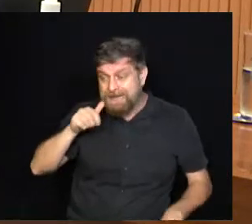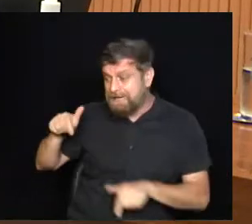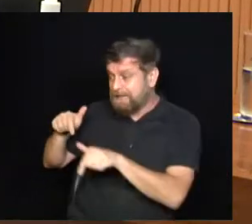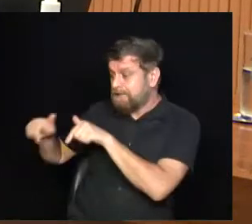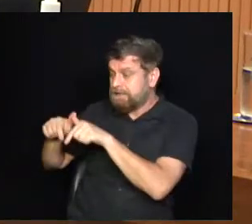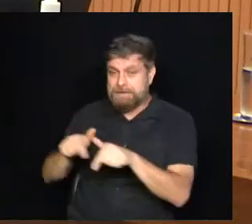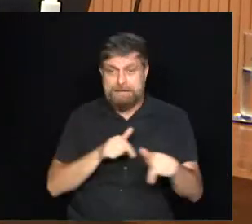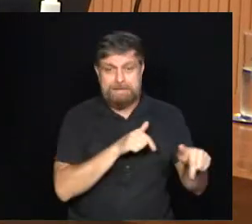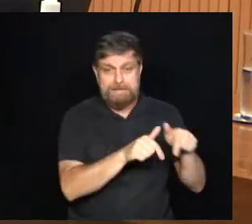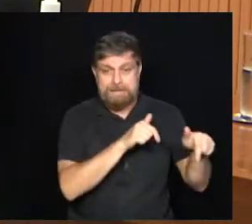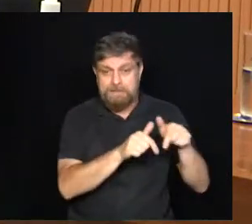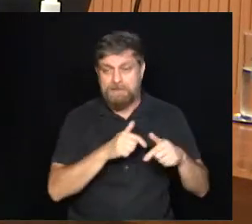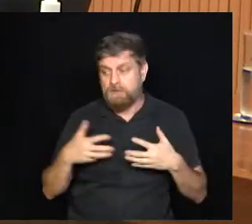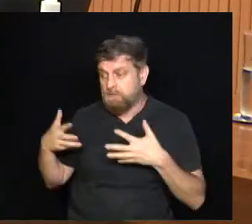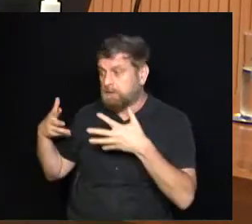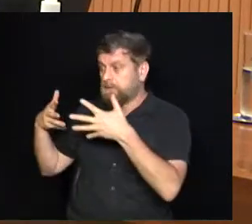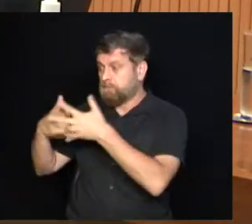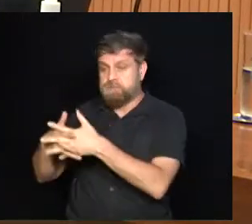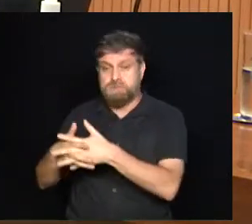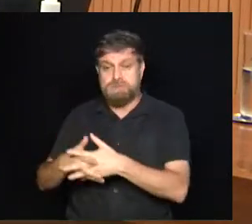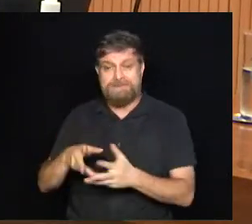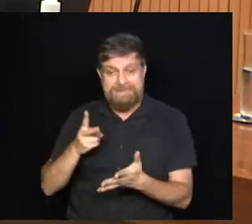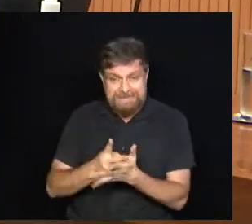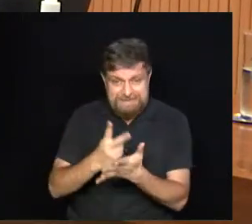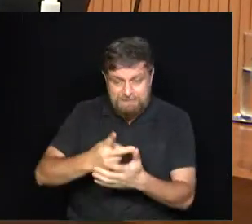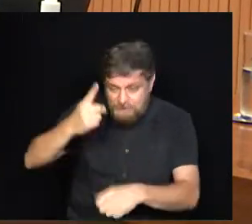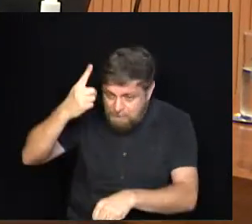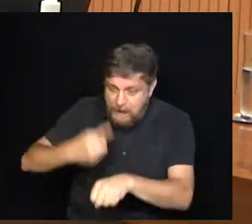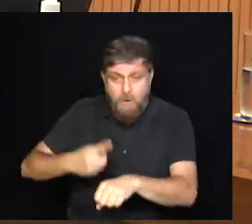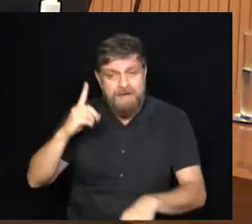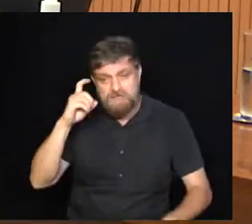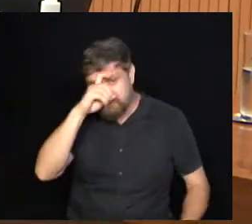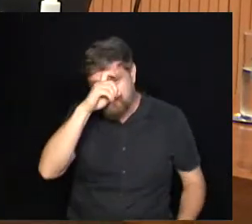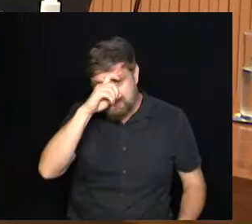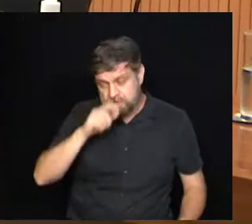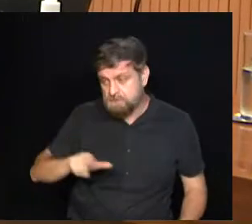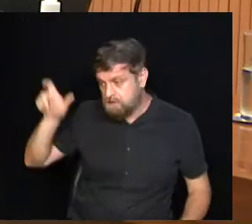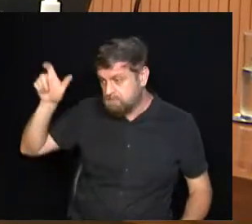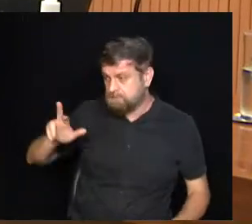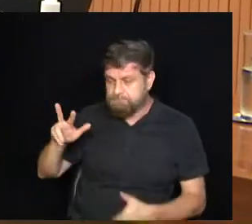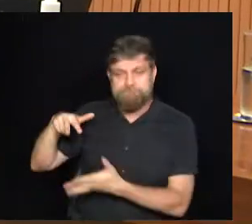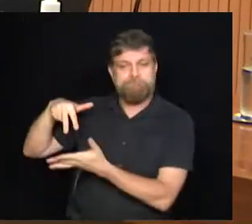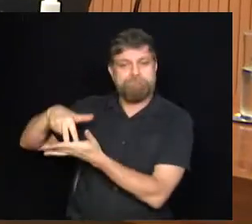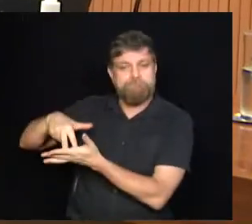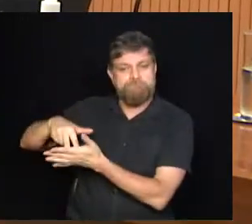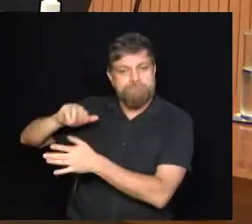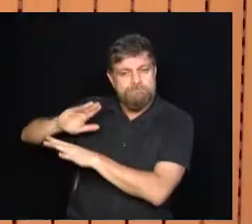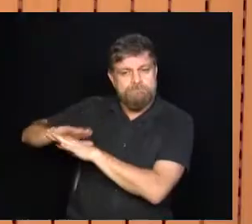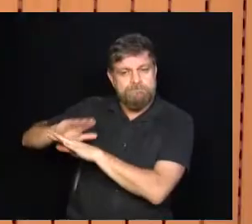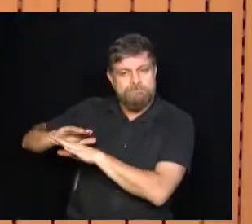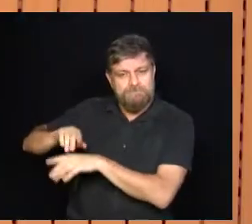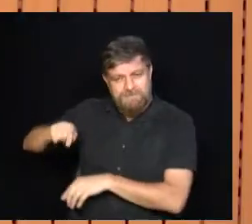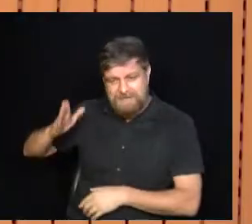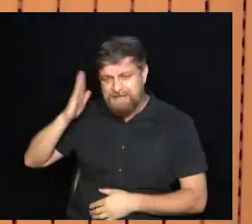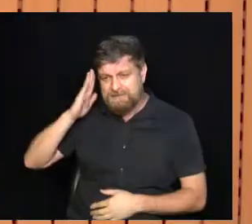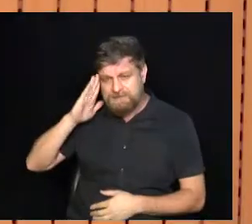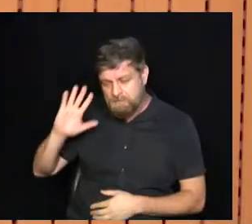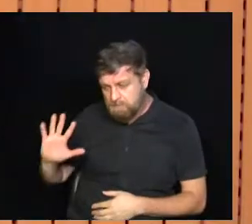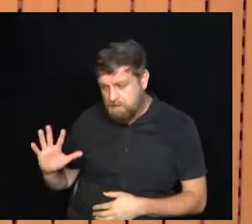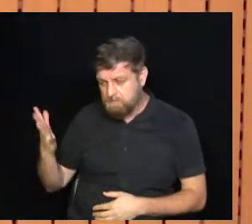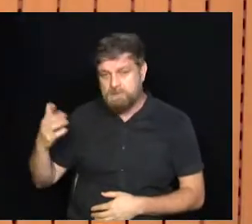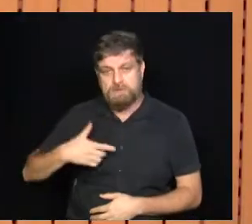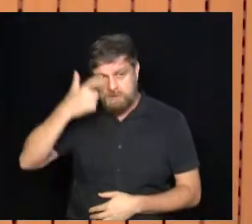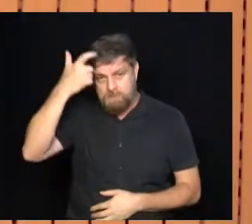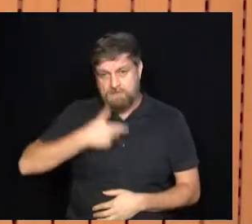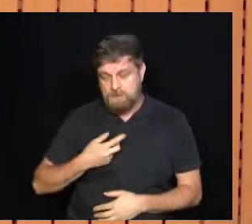situações extremamente complicadas, sempre, né, em situações difíceis, que vocês sabem exatamente como isso acontece. Então, por isso que eu falo